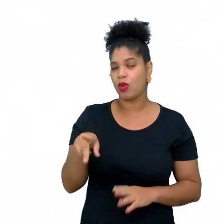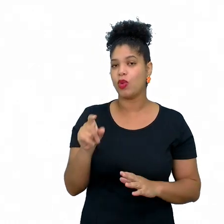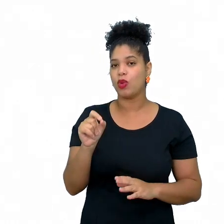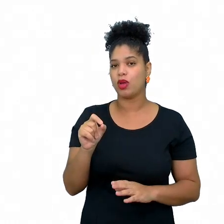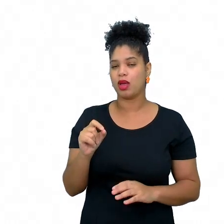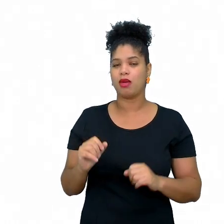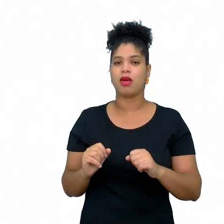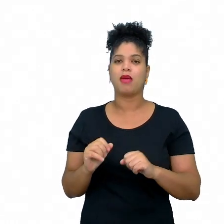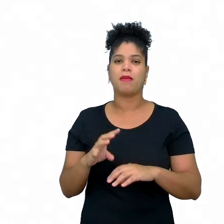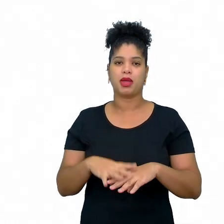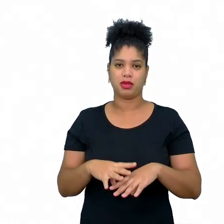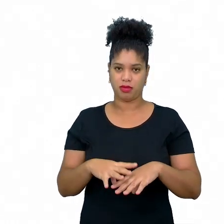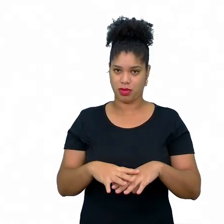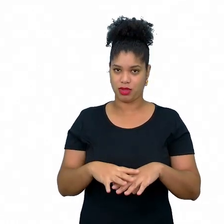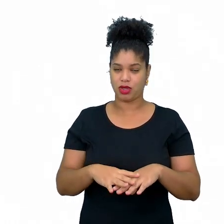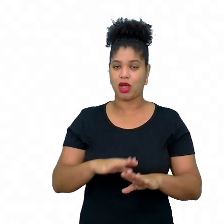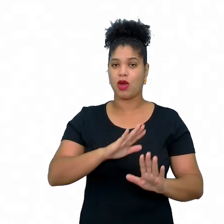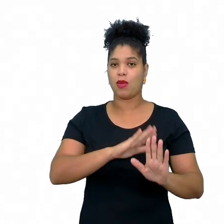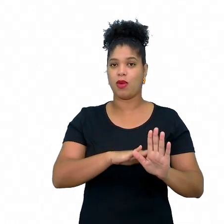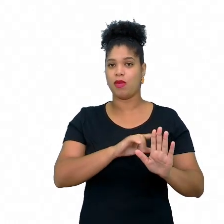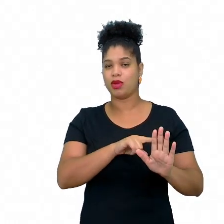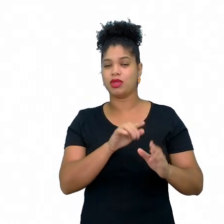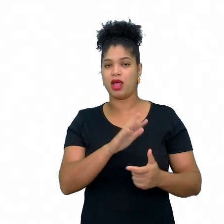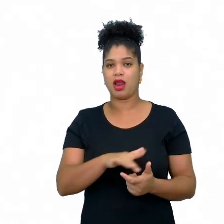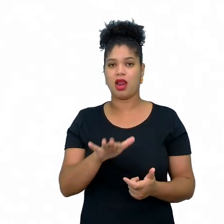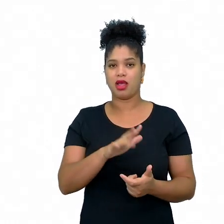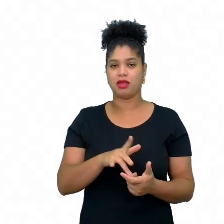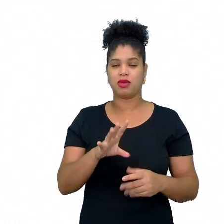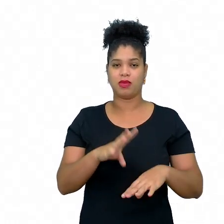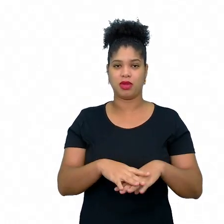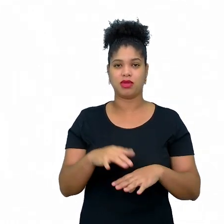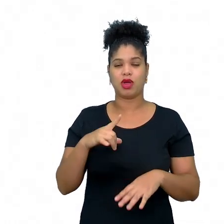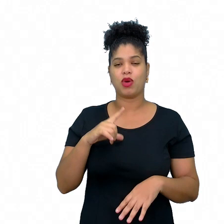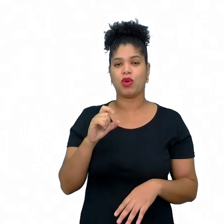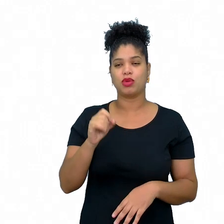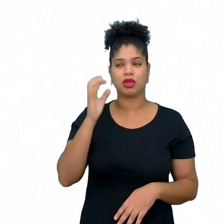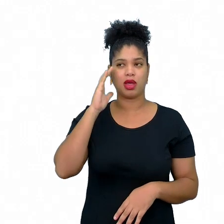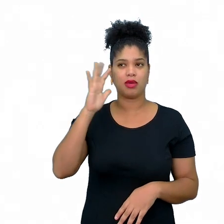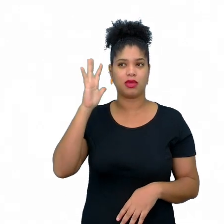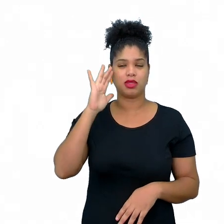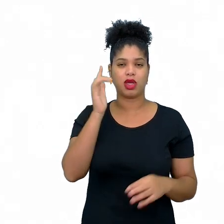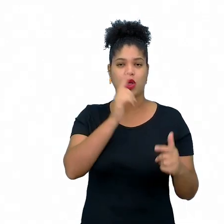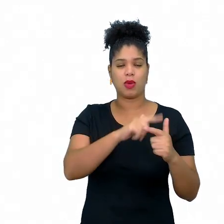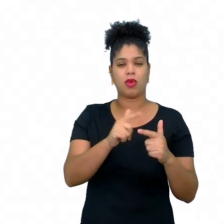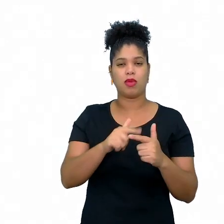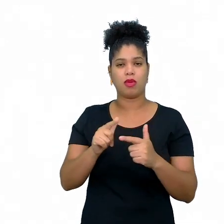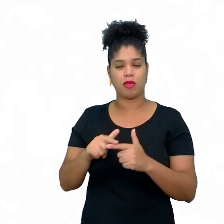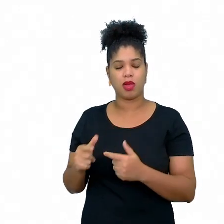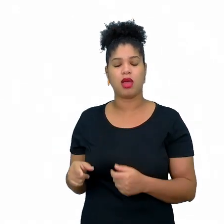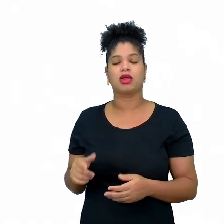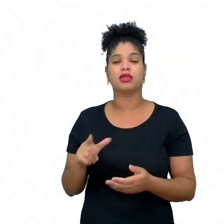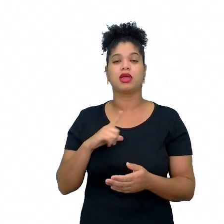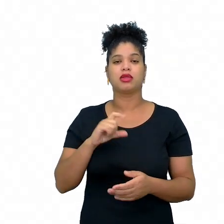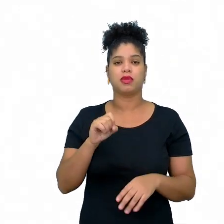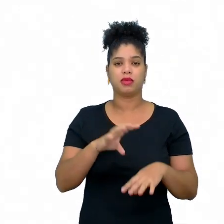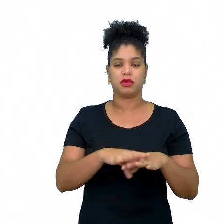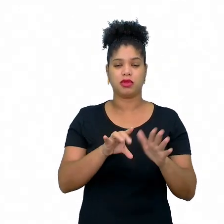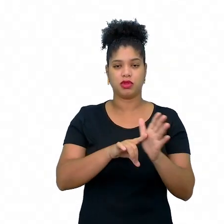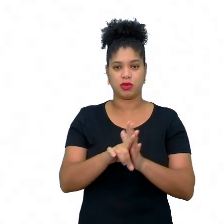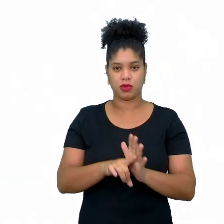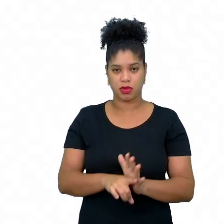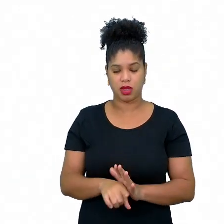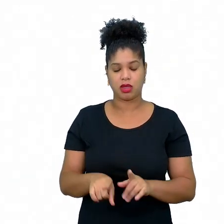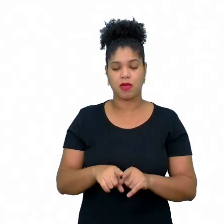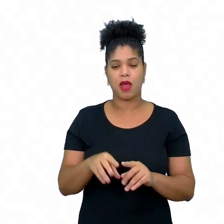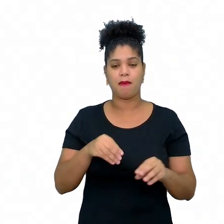matemático. Então, por trás, né, do letramento matemático, nós temos a resolução de problema, a matemática investigativa e também a